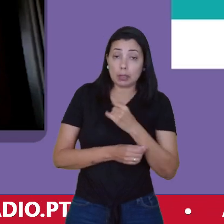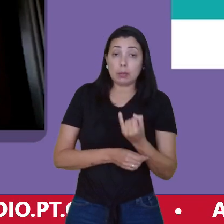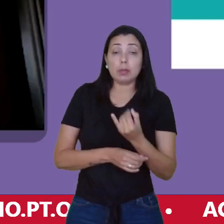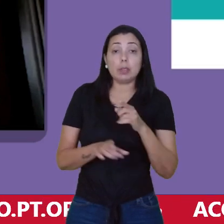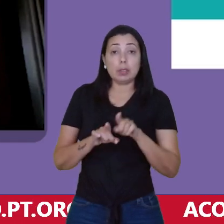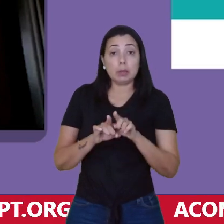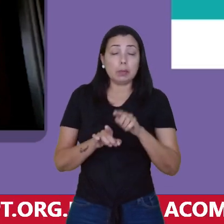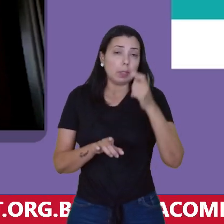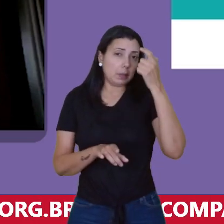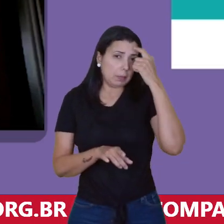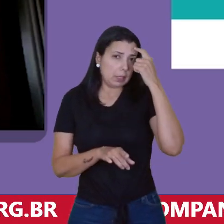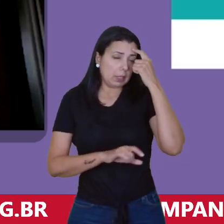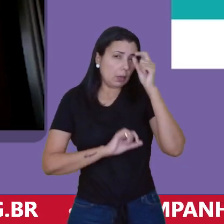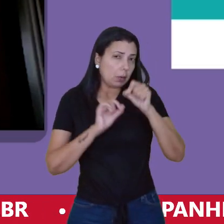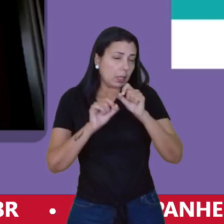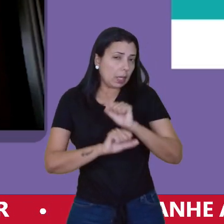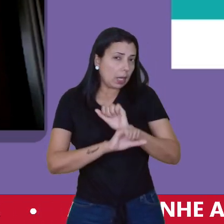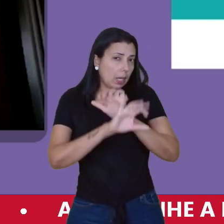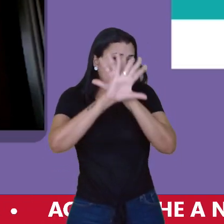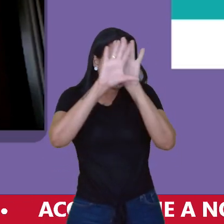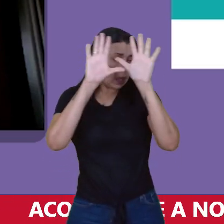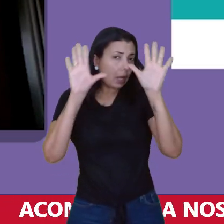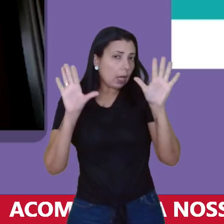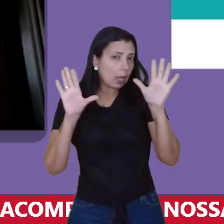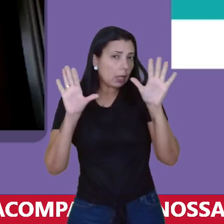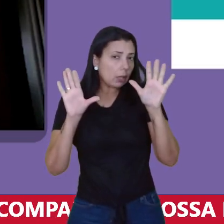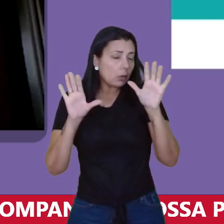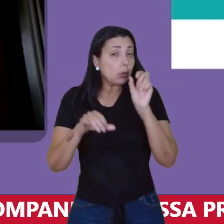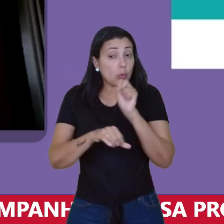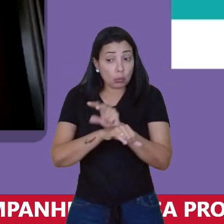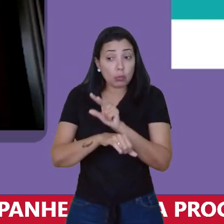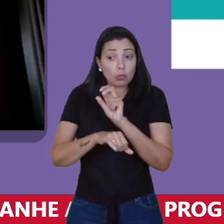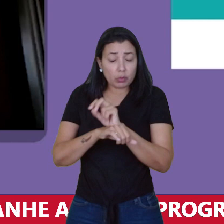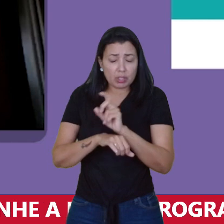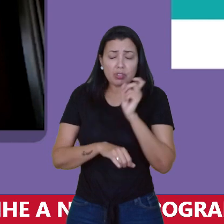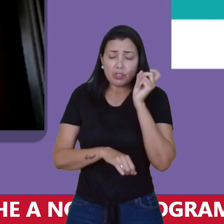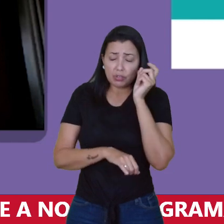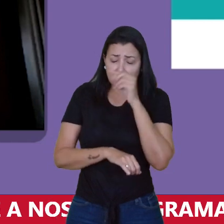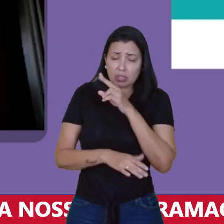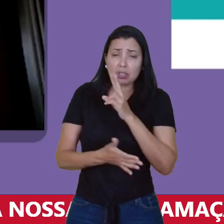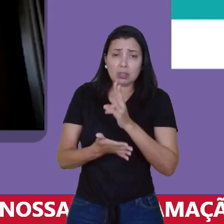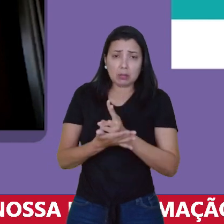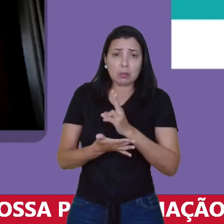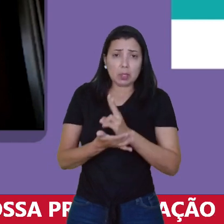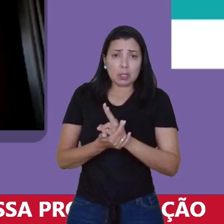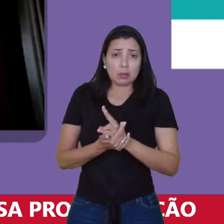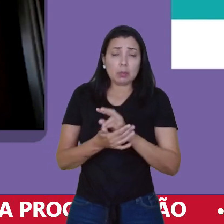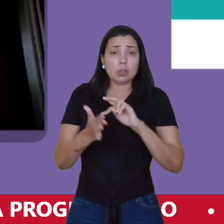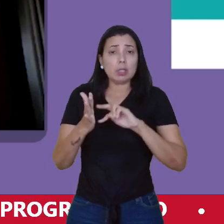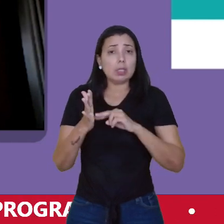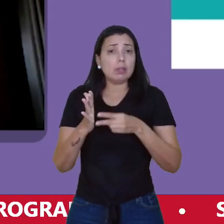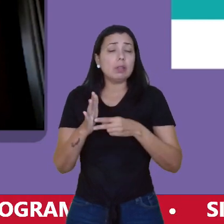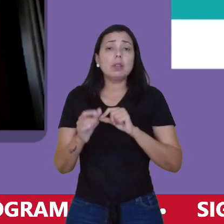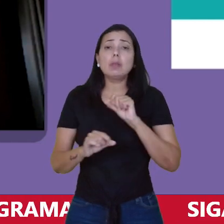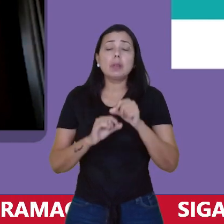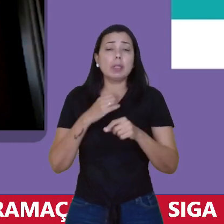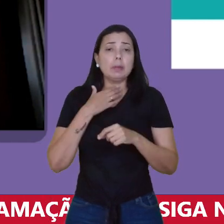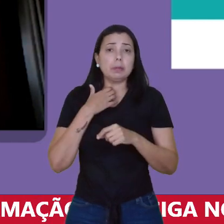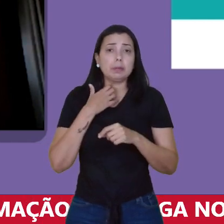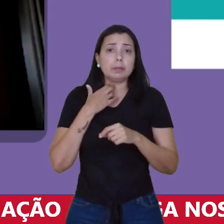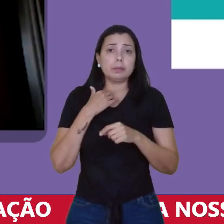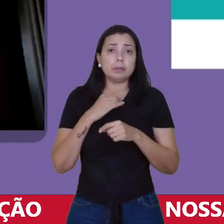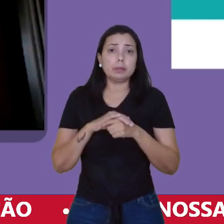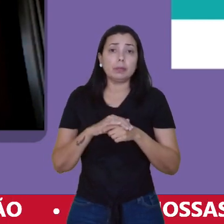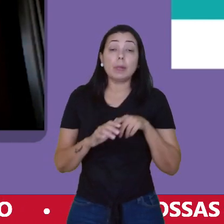também a gente pensar, né? Claro que o vírus é cruel, o que ele significa